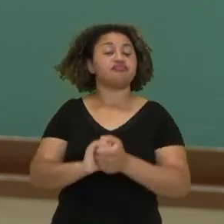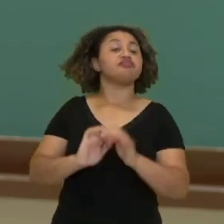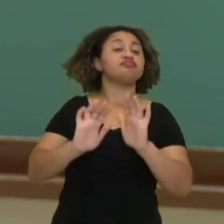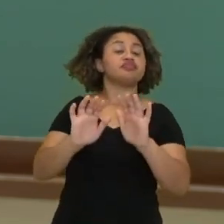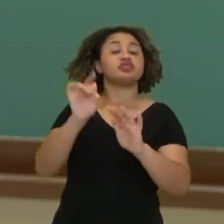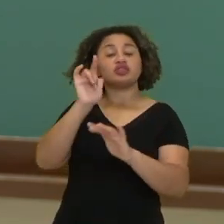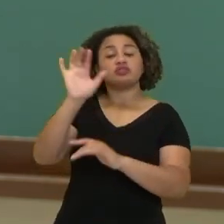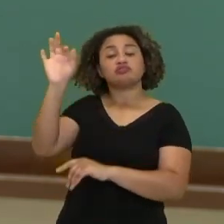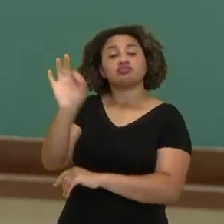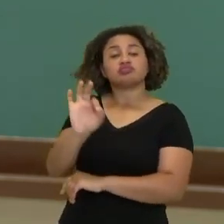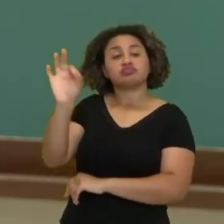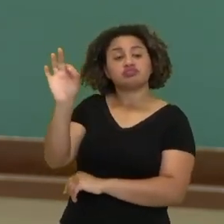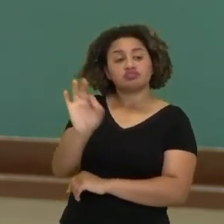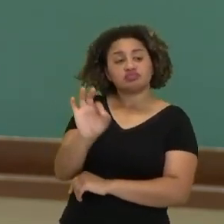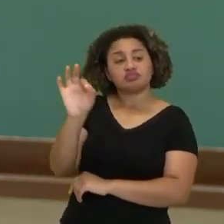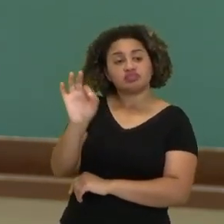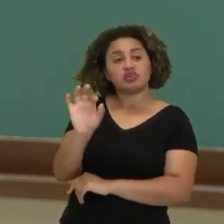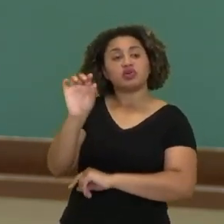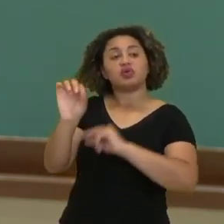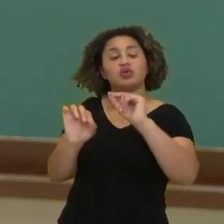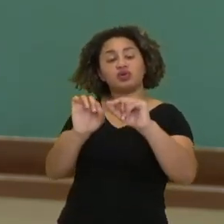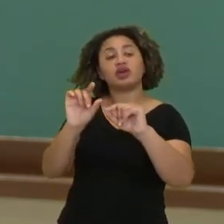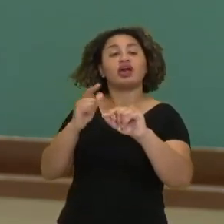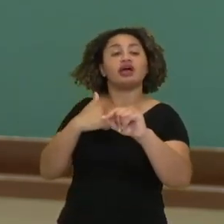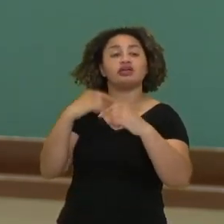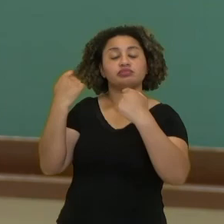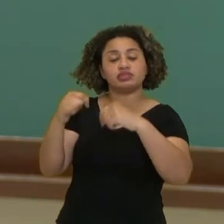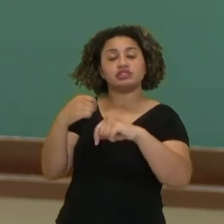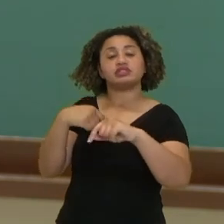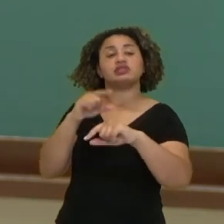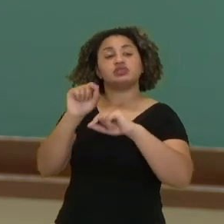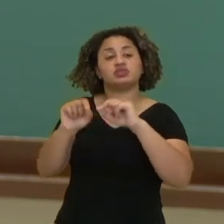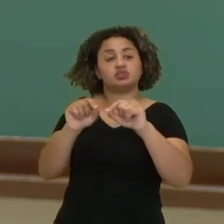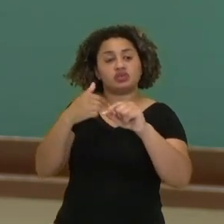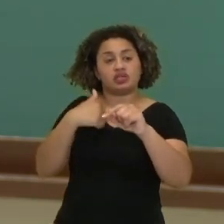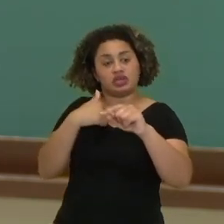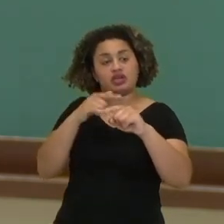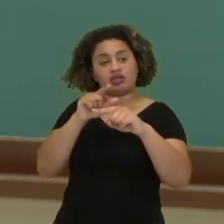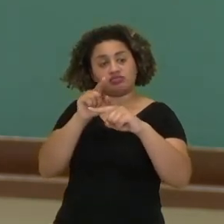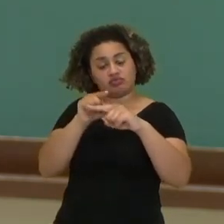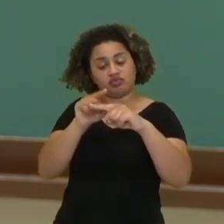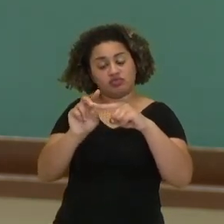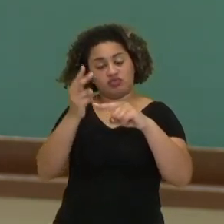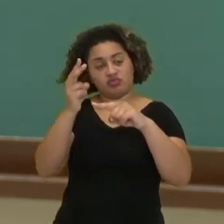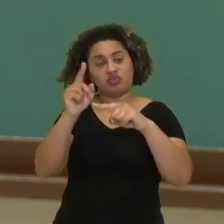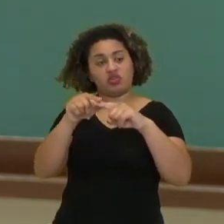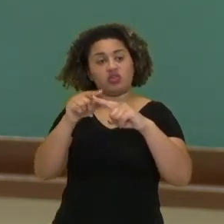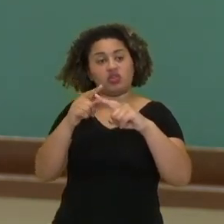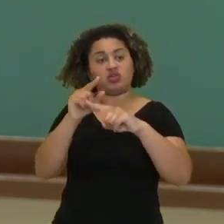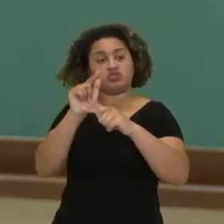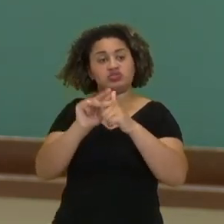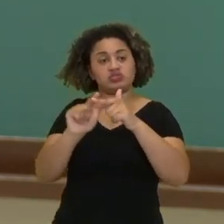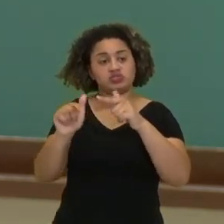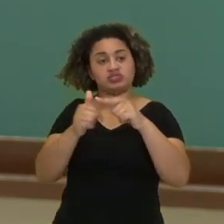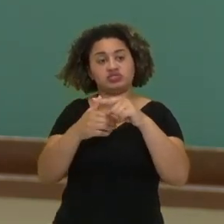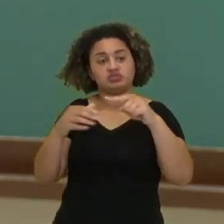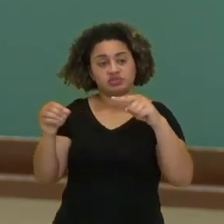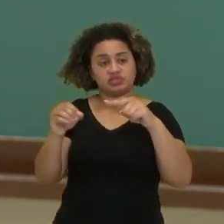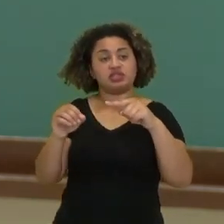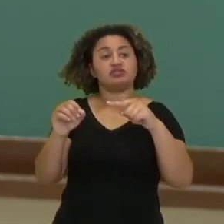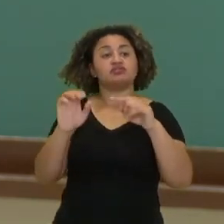eu transformar em porcentagem, né, basta eu pegar esse valor e dividir por 100.